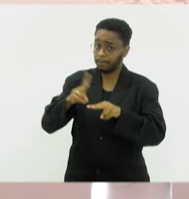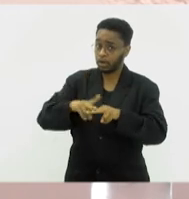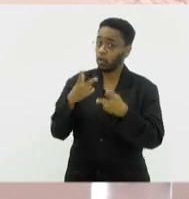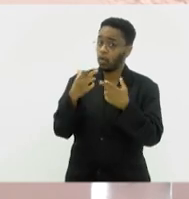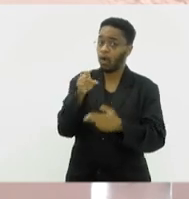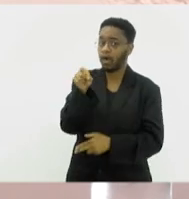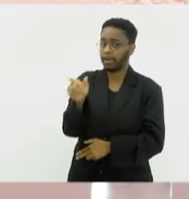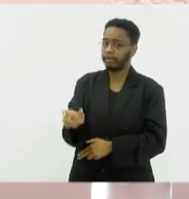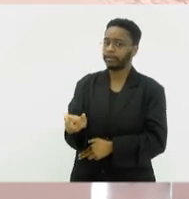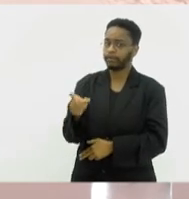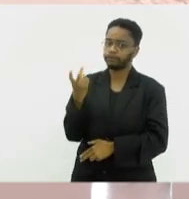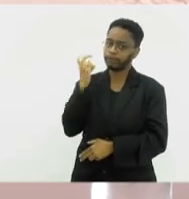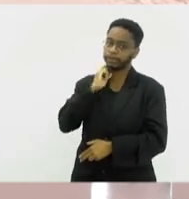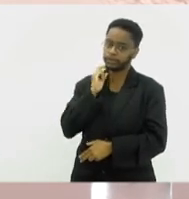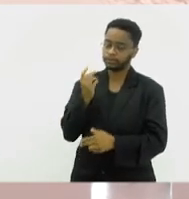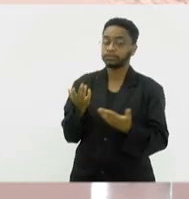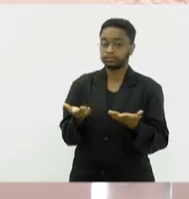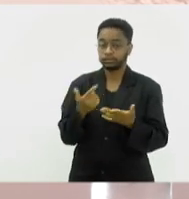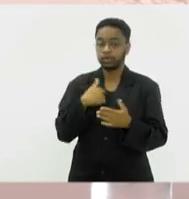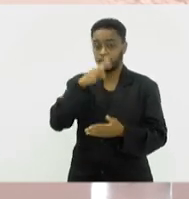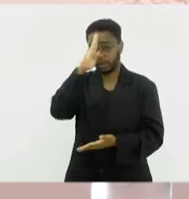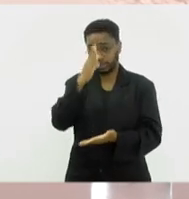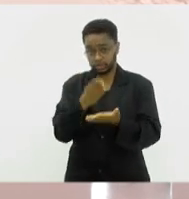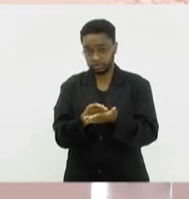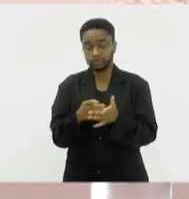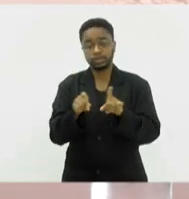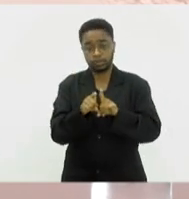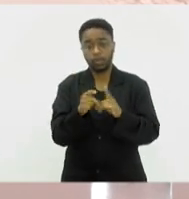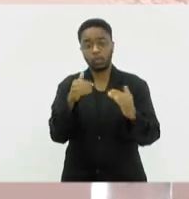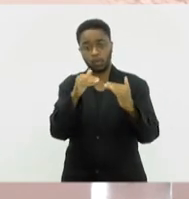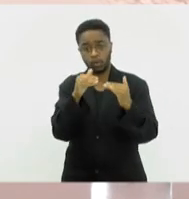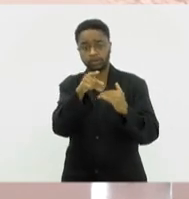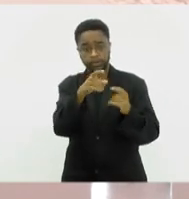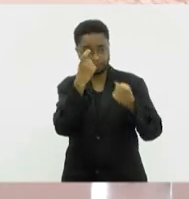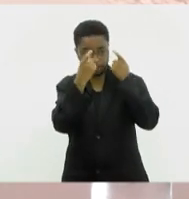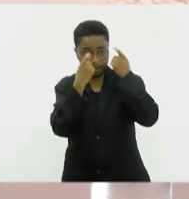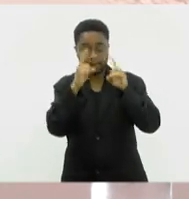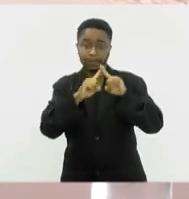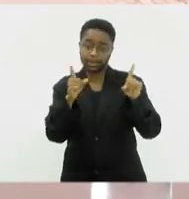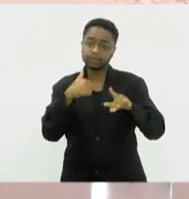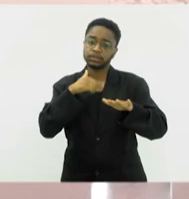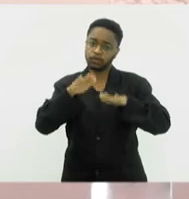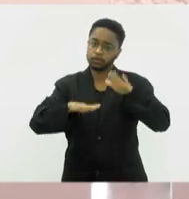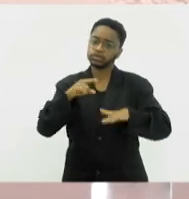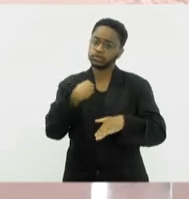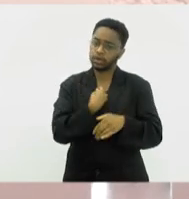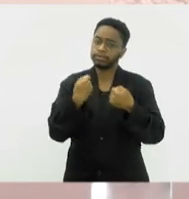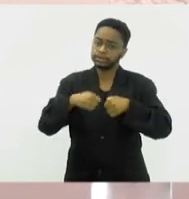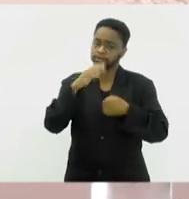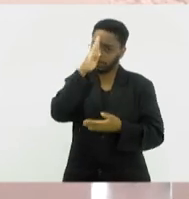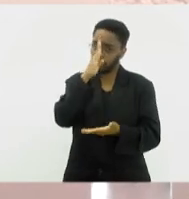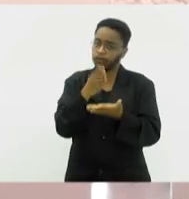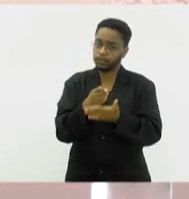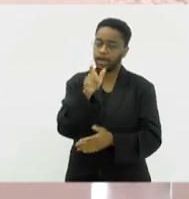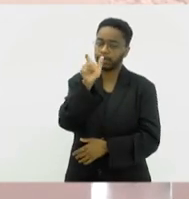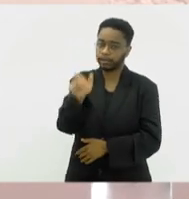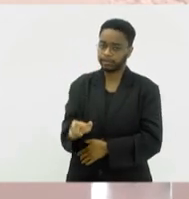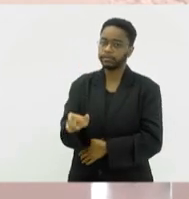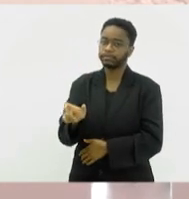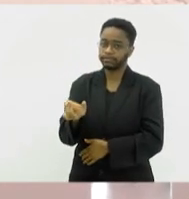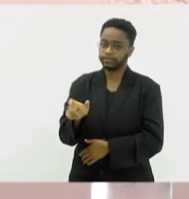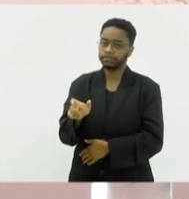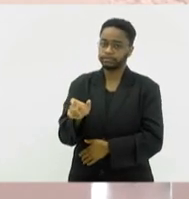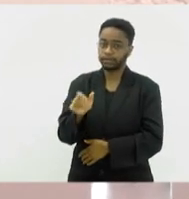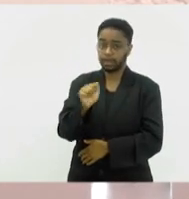deputado Amorim, e fazendo coro com a sua preocupação, que talvez a gente deva dar esse voto de confiança, sim,